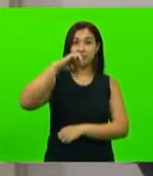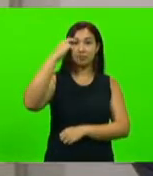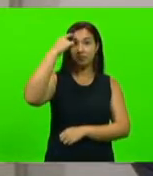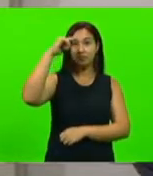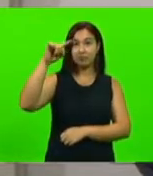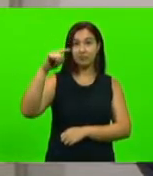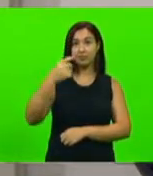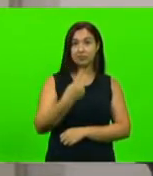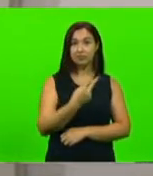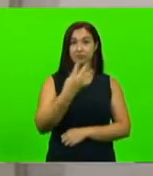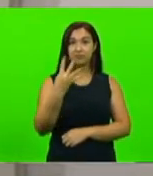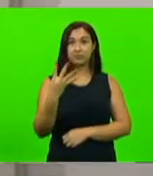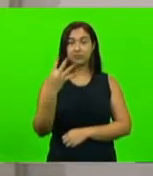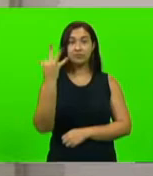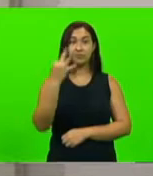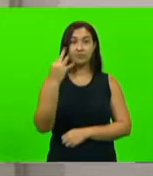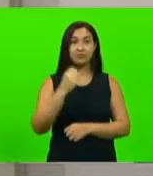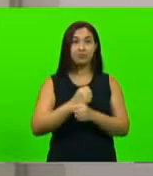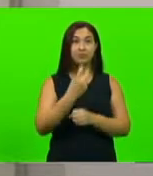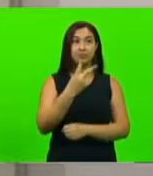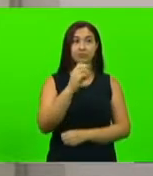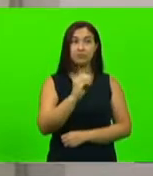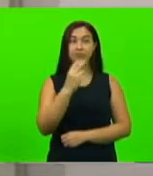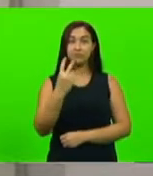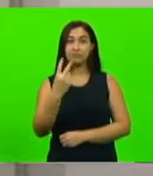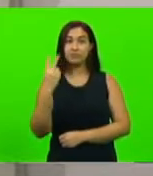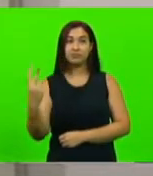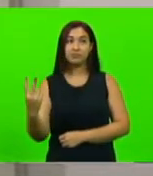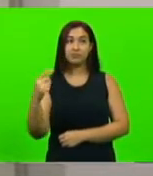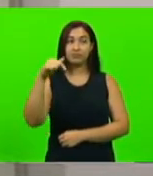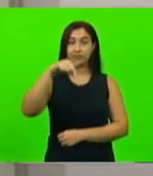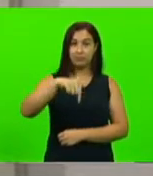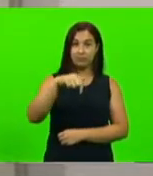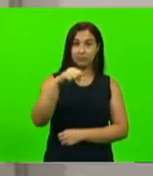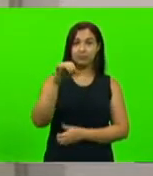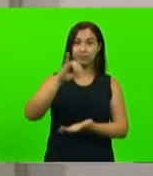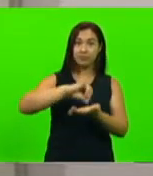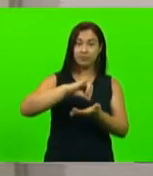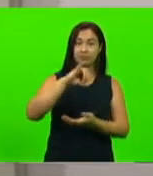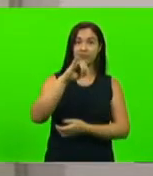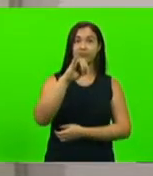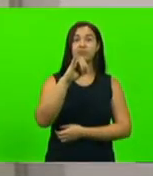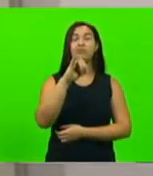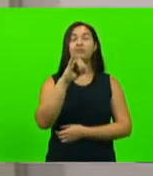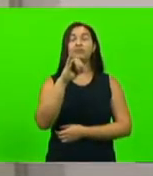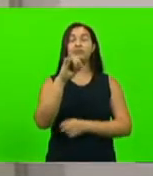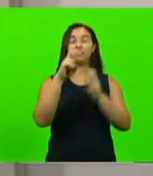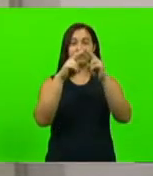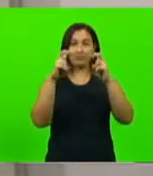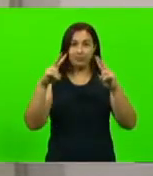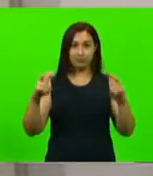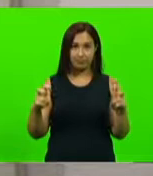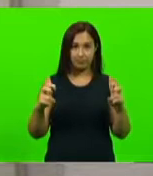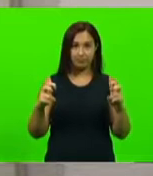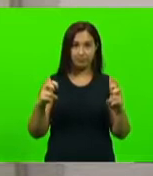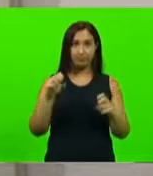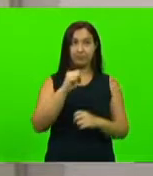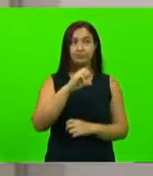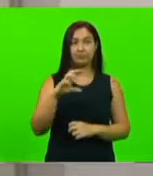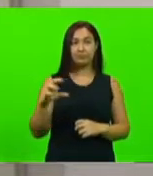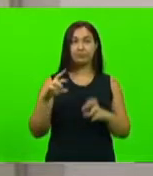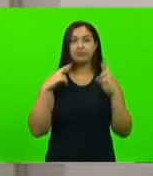24 de fevereiro de 2022, nesta cidade de Florianópolis, reuniu-se a Assembleia Legislativa em sessão